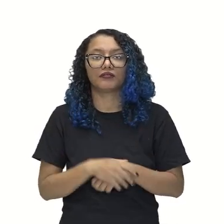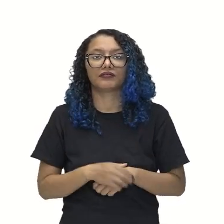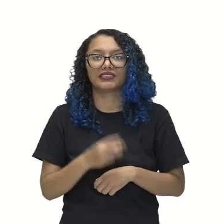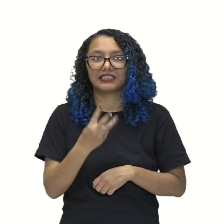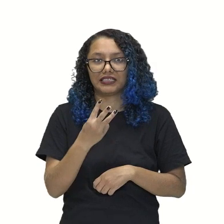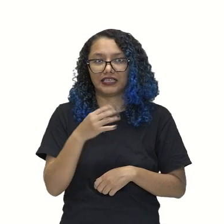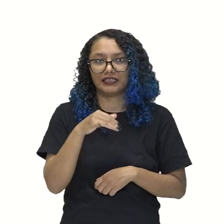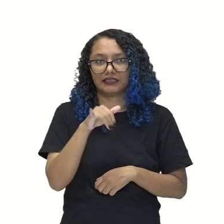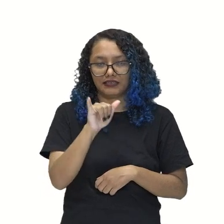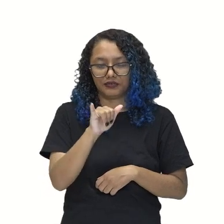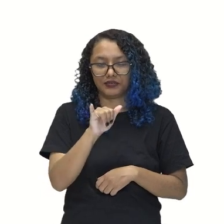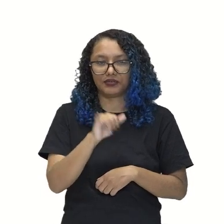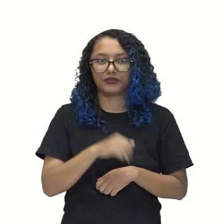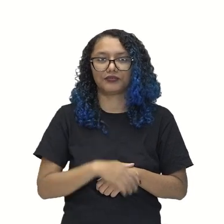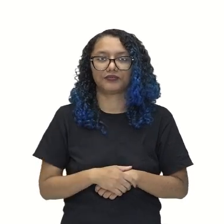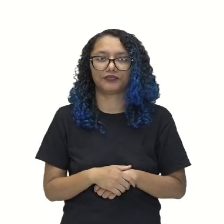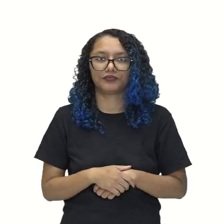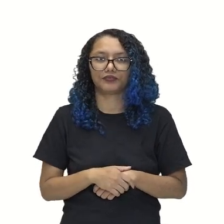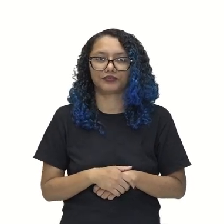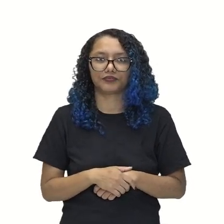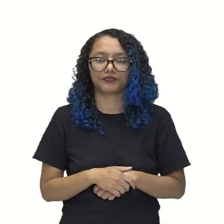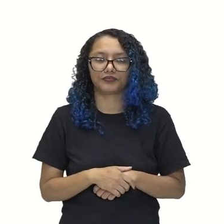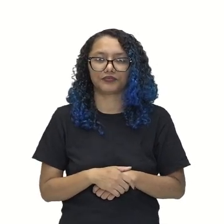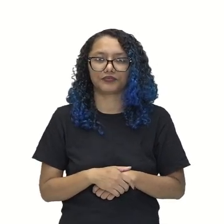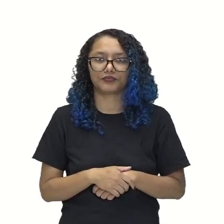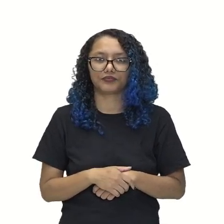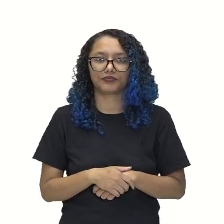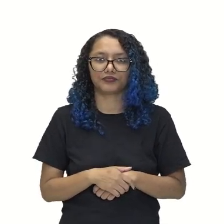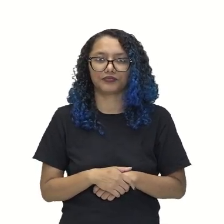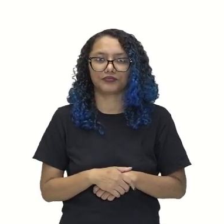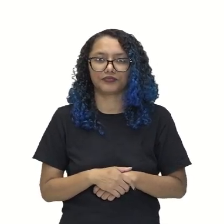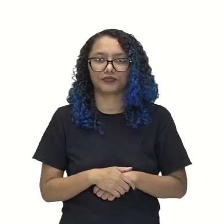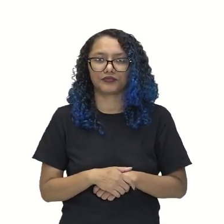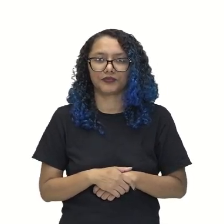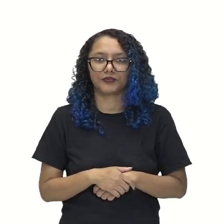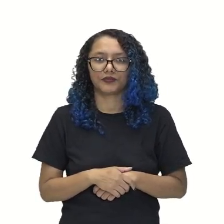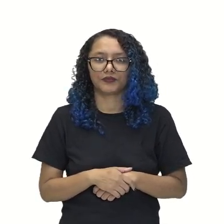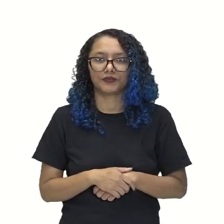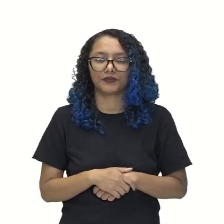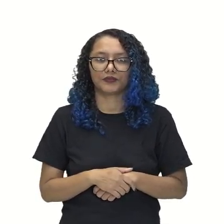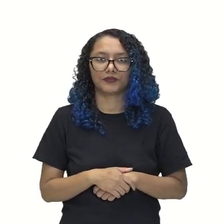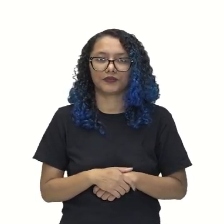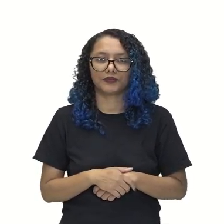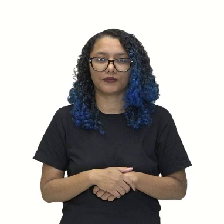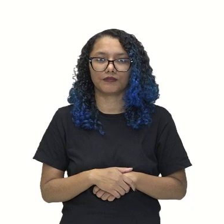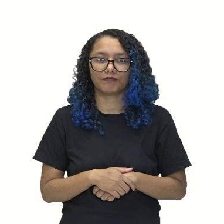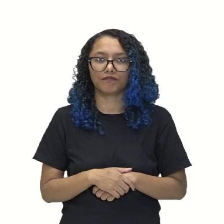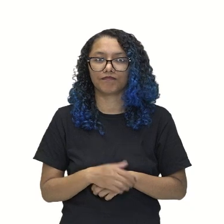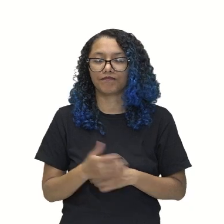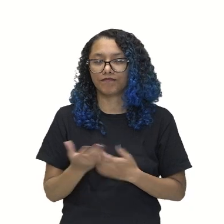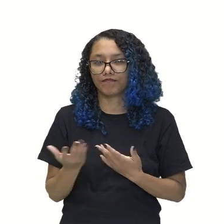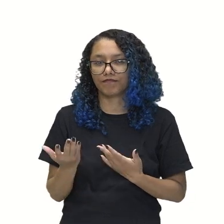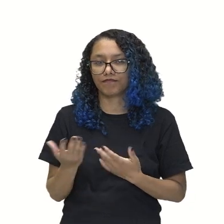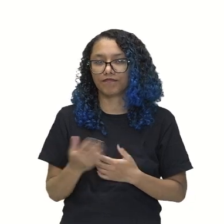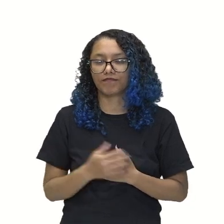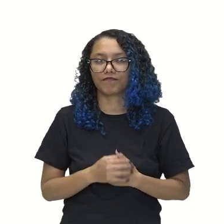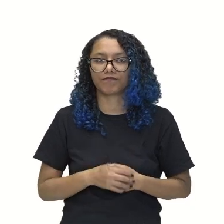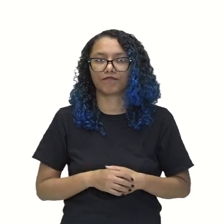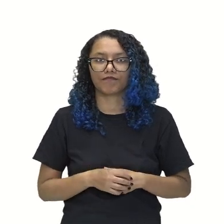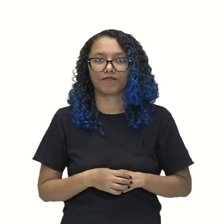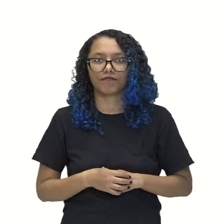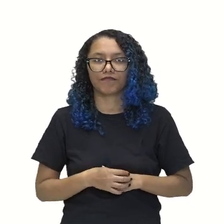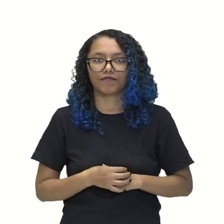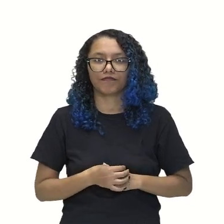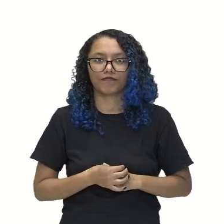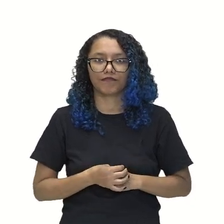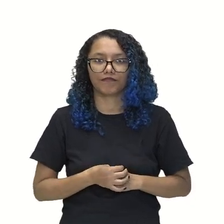3Y. X igual a 3Y. Olha, o preço de uma calça é o triplo de uma blusa. E